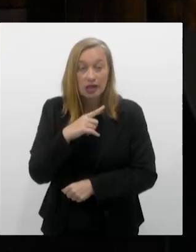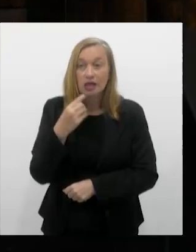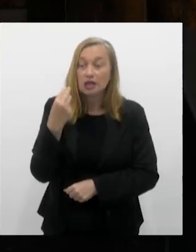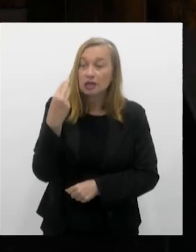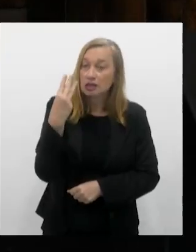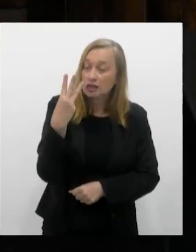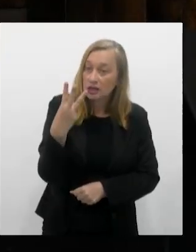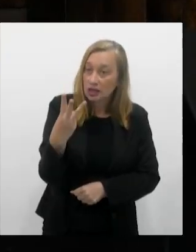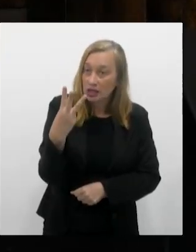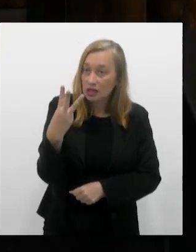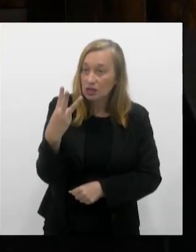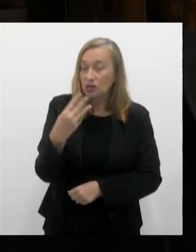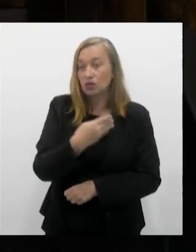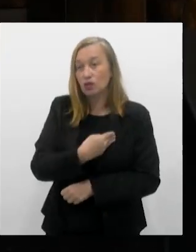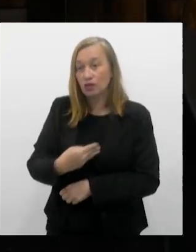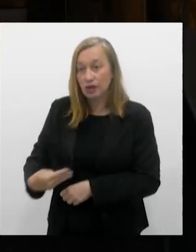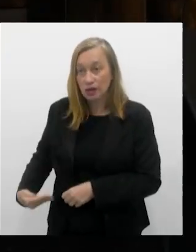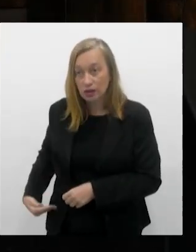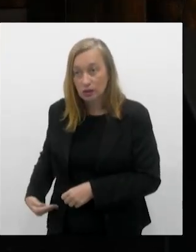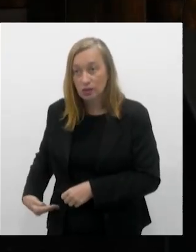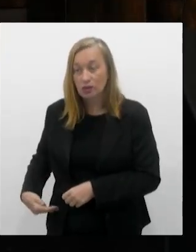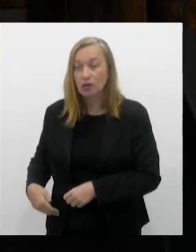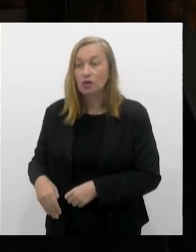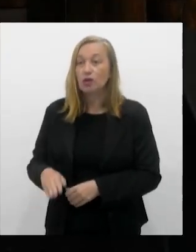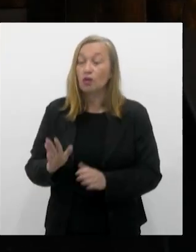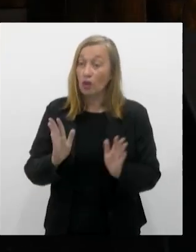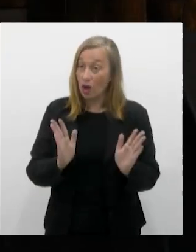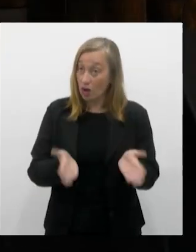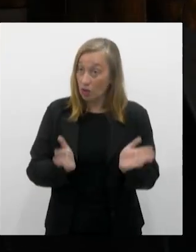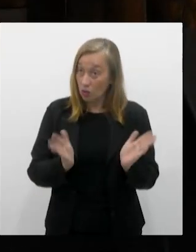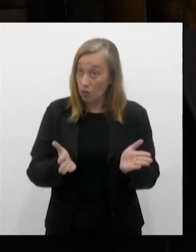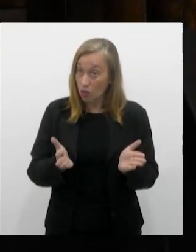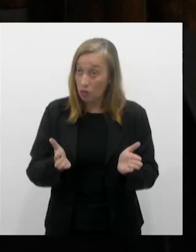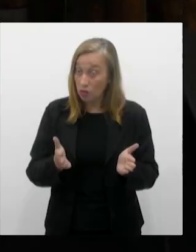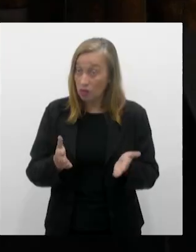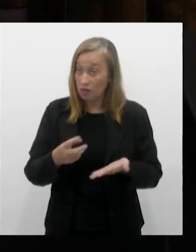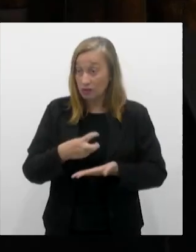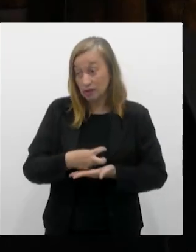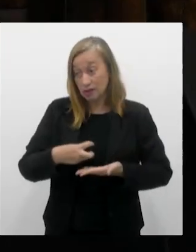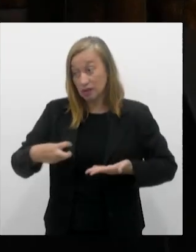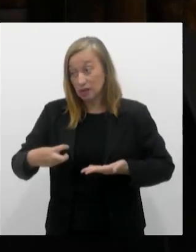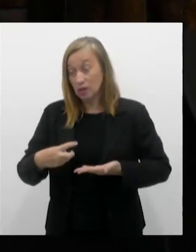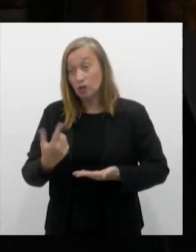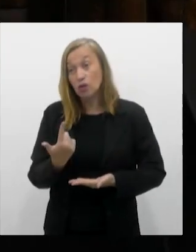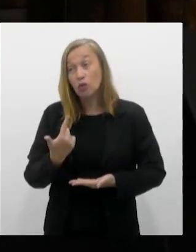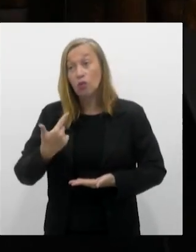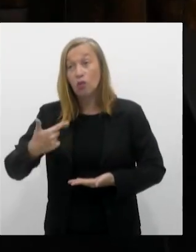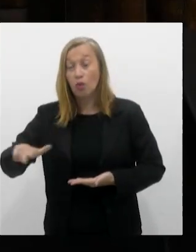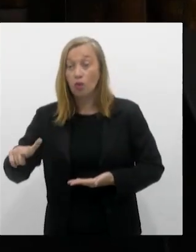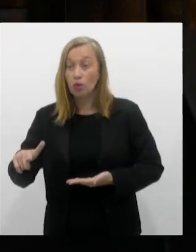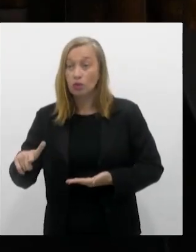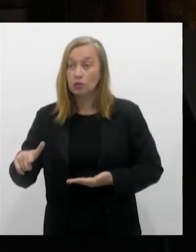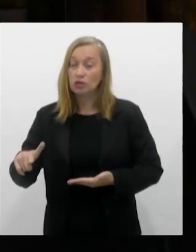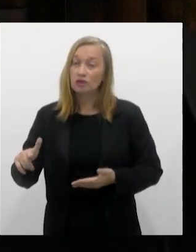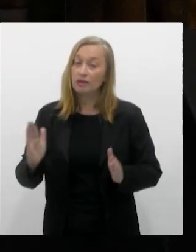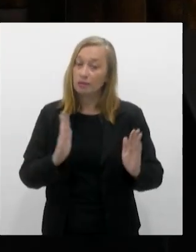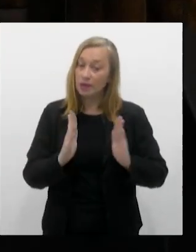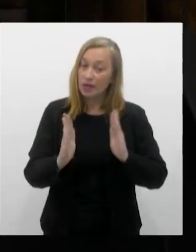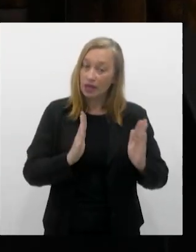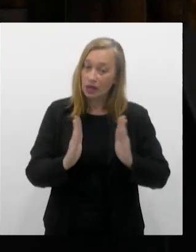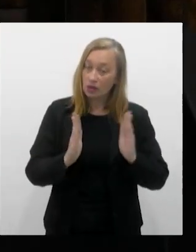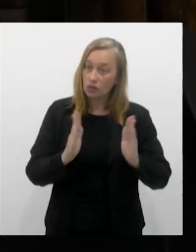3 governadores. O atual, que renunciaria, o interino, que faria